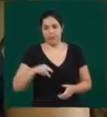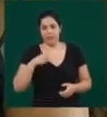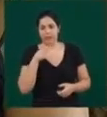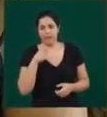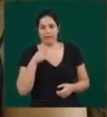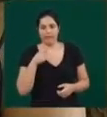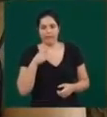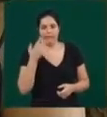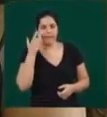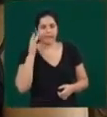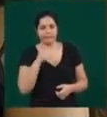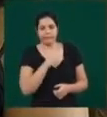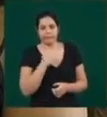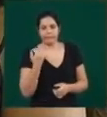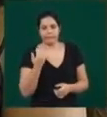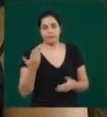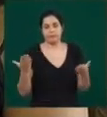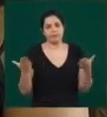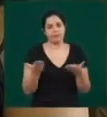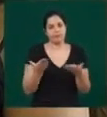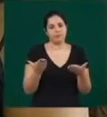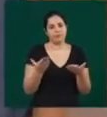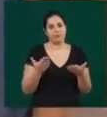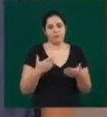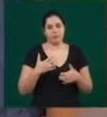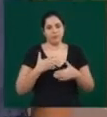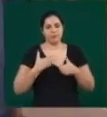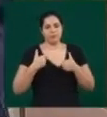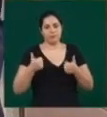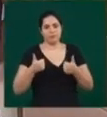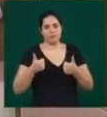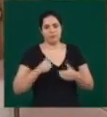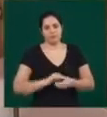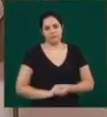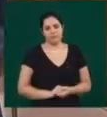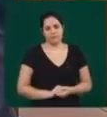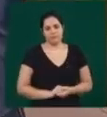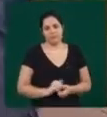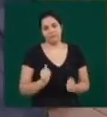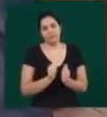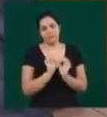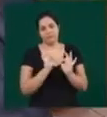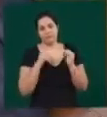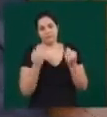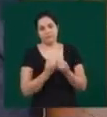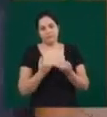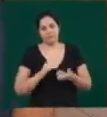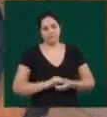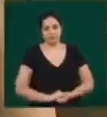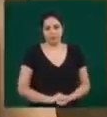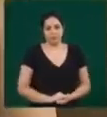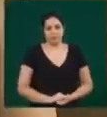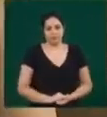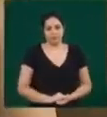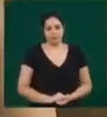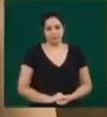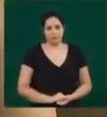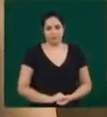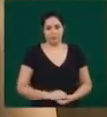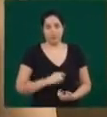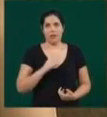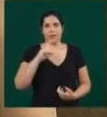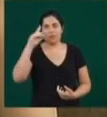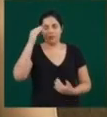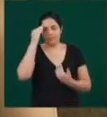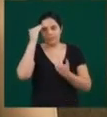fosse sobreviver. Agora está se recuperando e muito bem acompanhada, é claro. Graças a Deus, eu